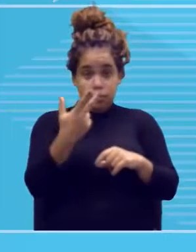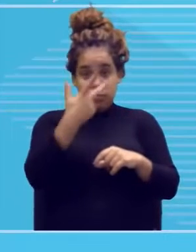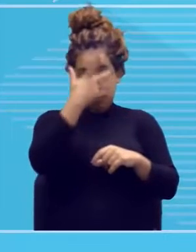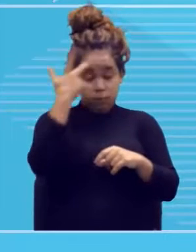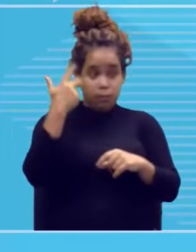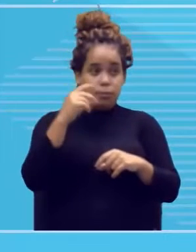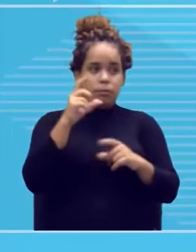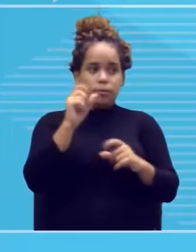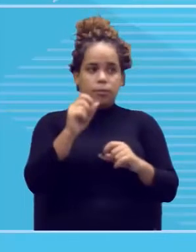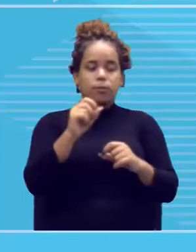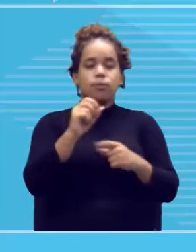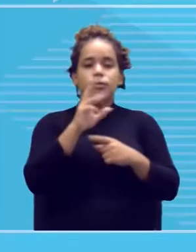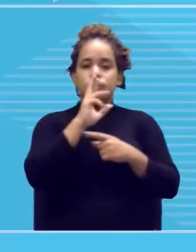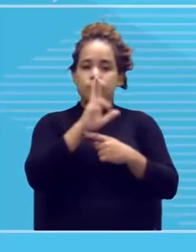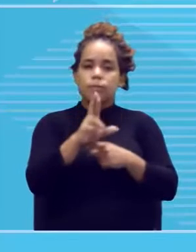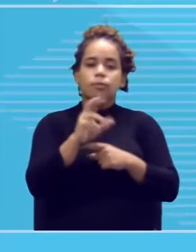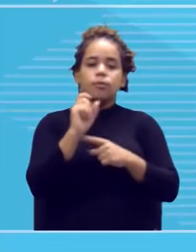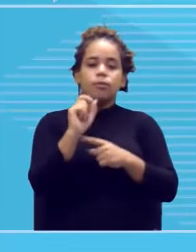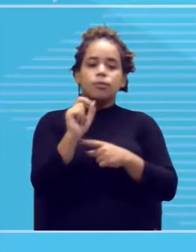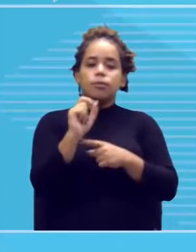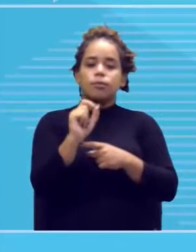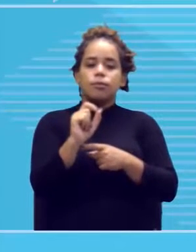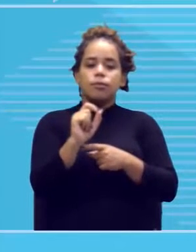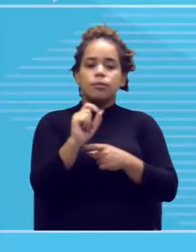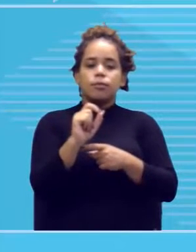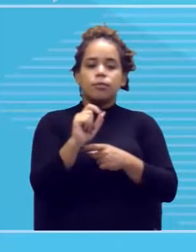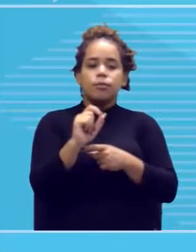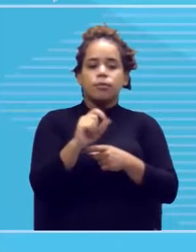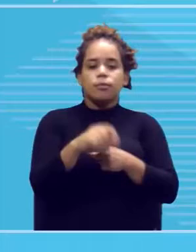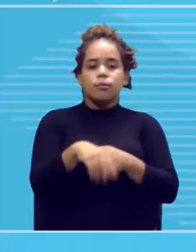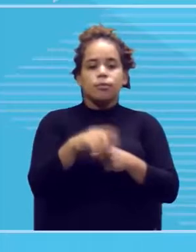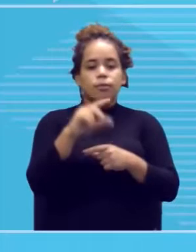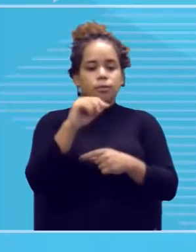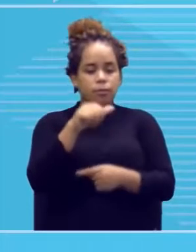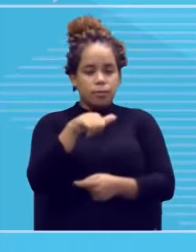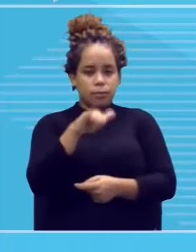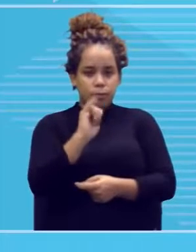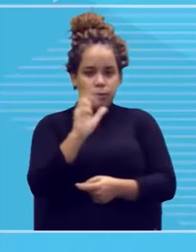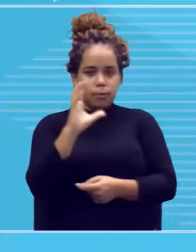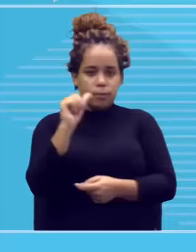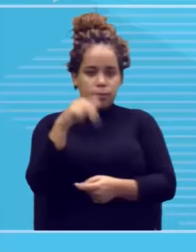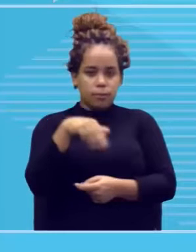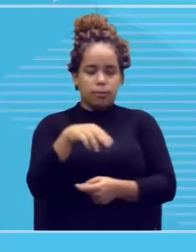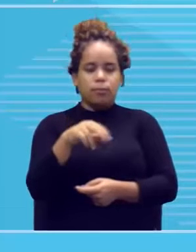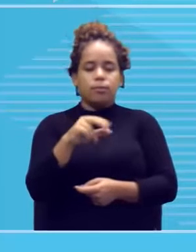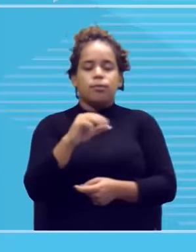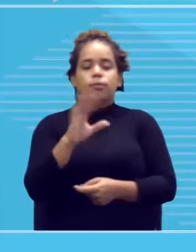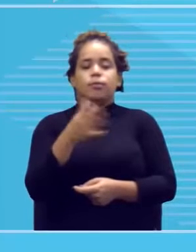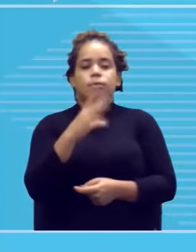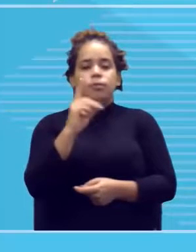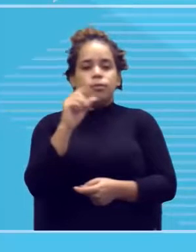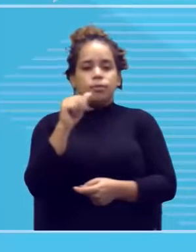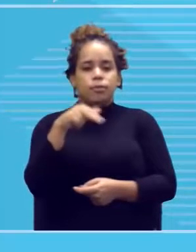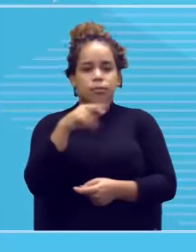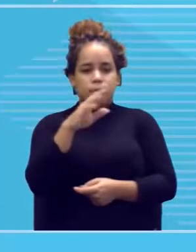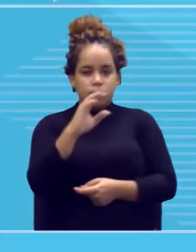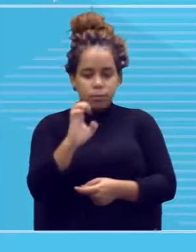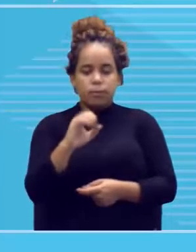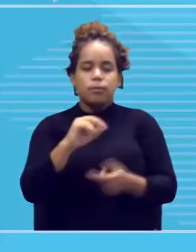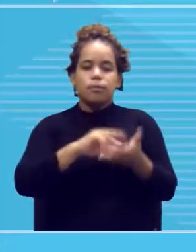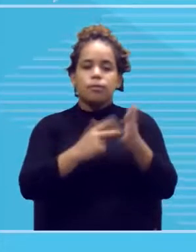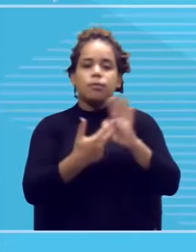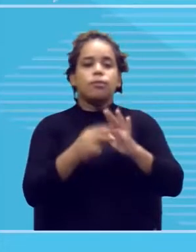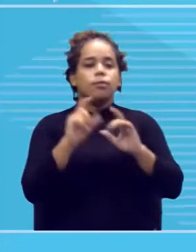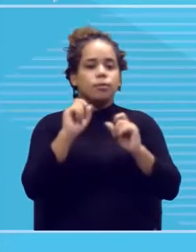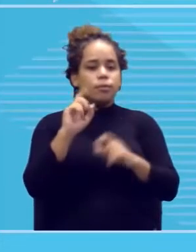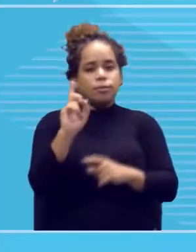ai quente você só respondeu eu limpe-seco não não posso então a pessoa tá te dando é um fora não não vou dançar com você